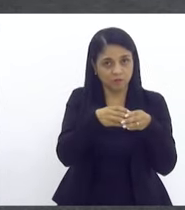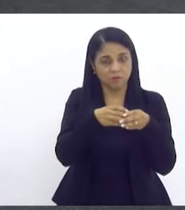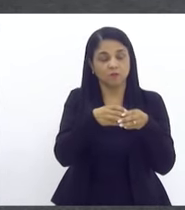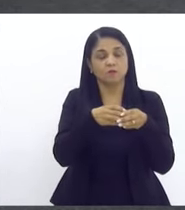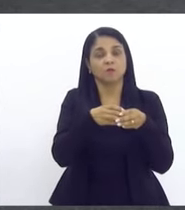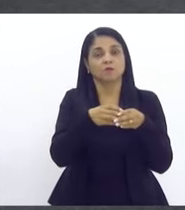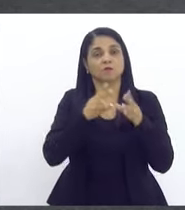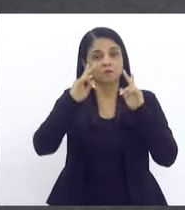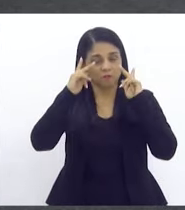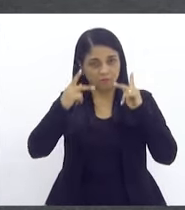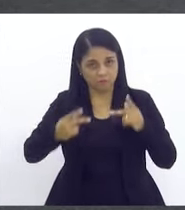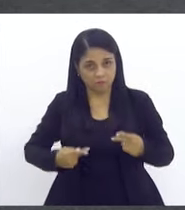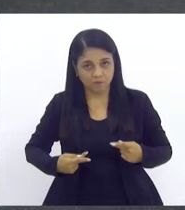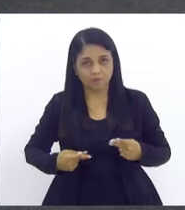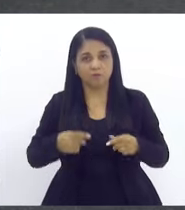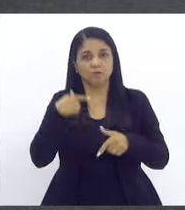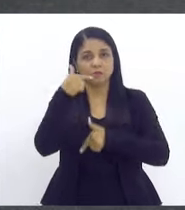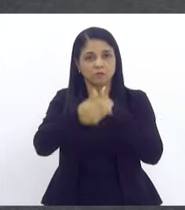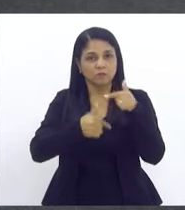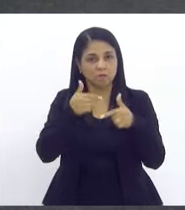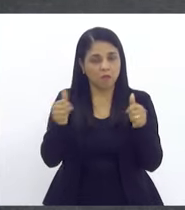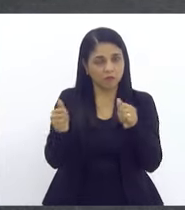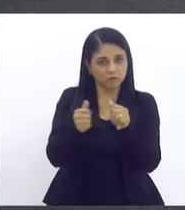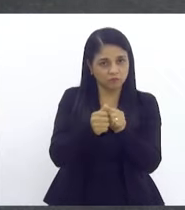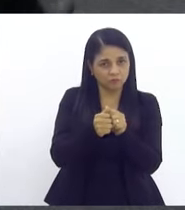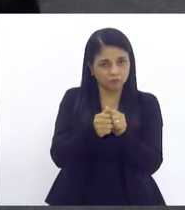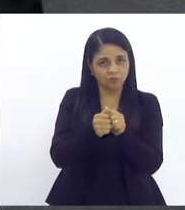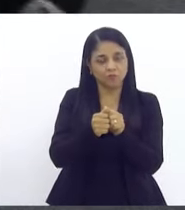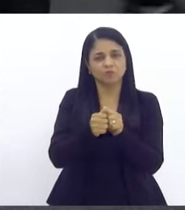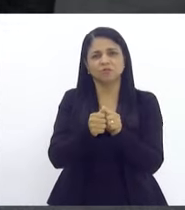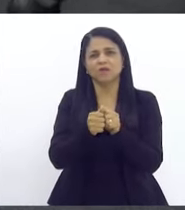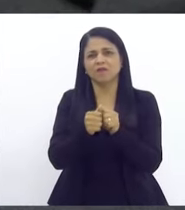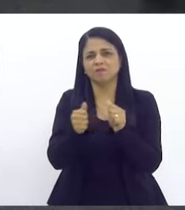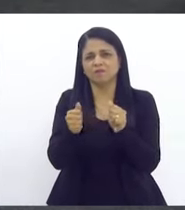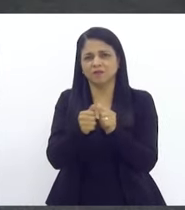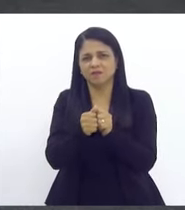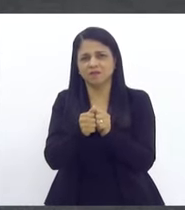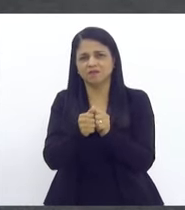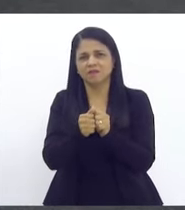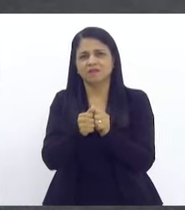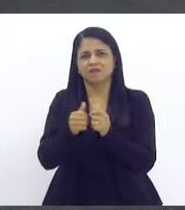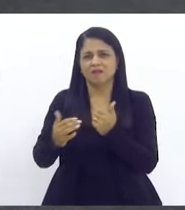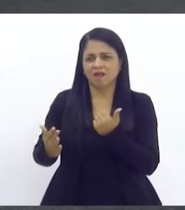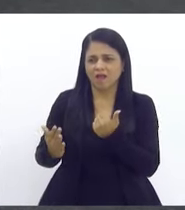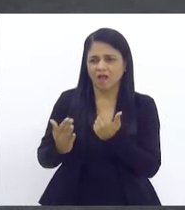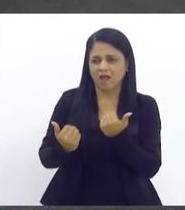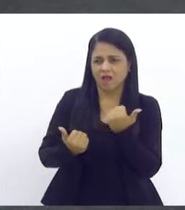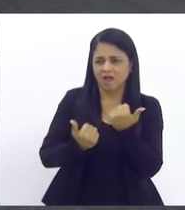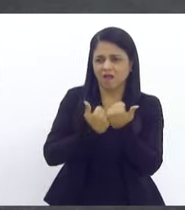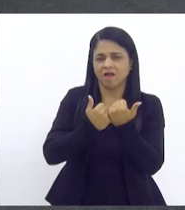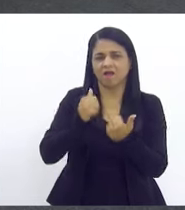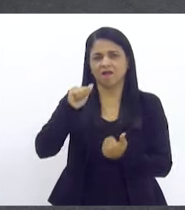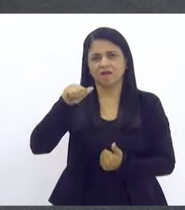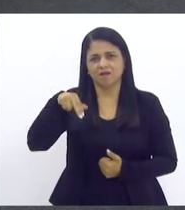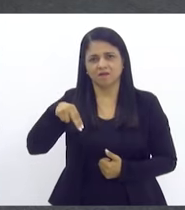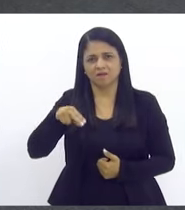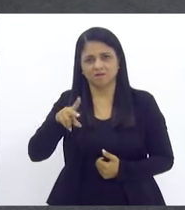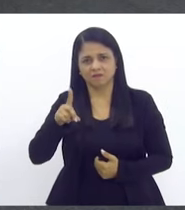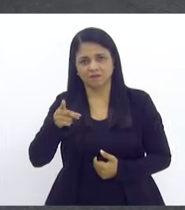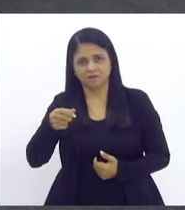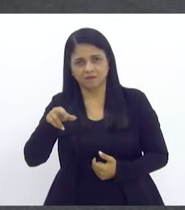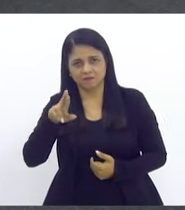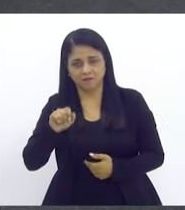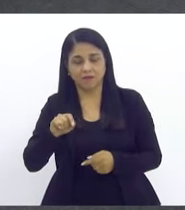André e o UNODED, que muito nos ajuda nas violações do Estado e no acesso à justiça das populações